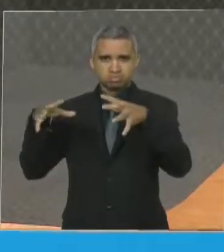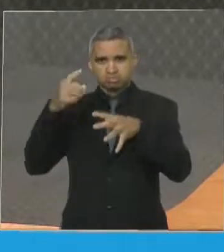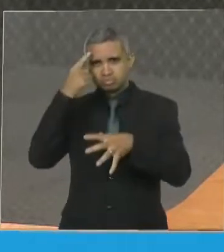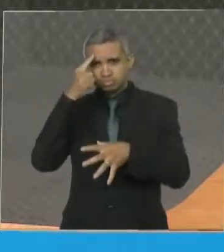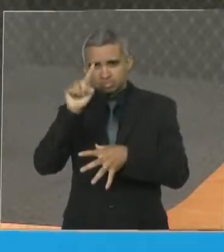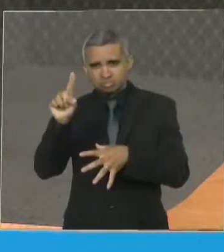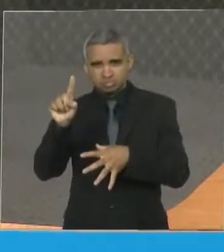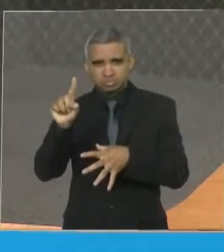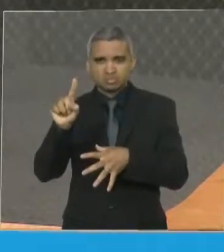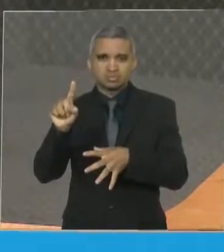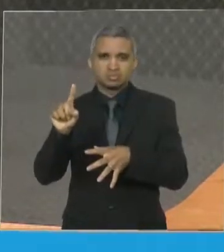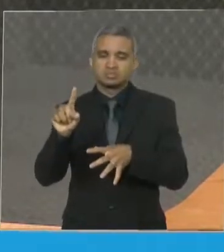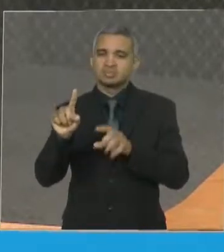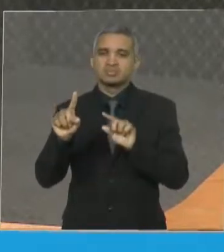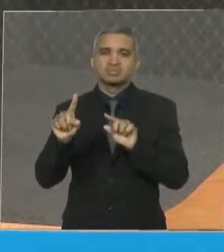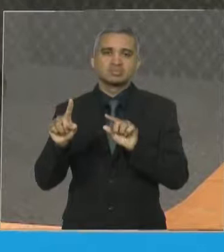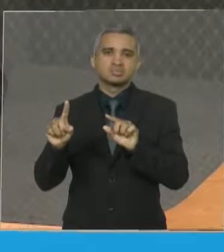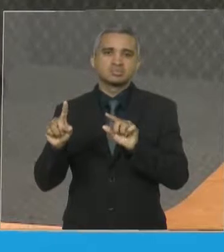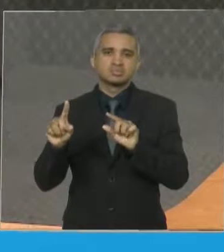Isso estava se referindo a